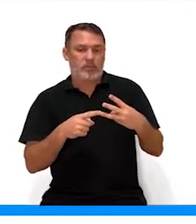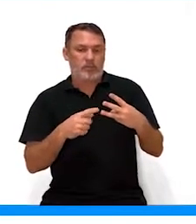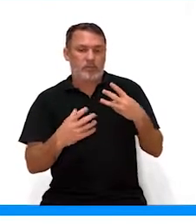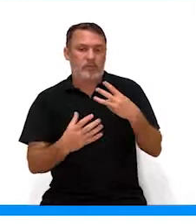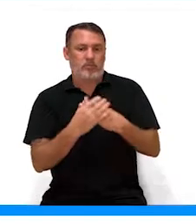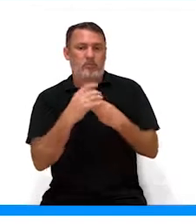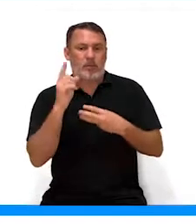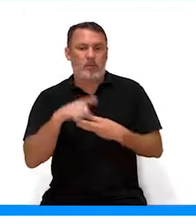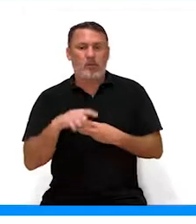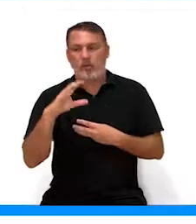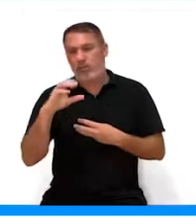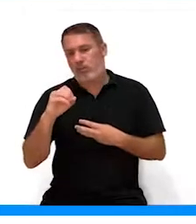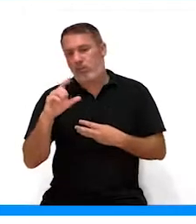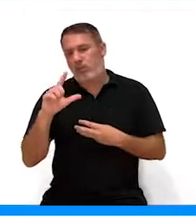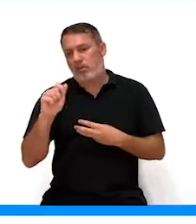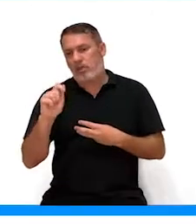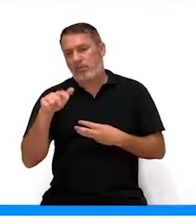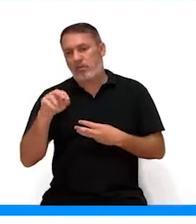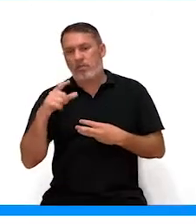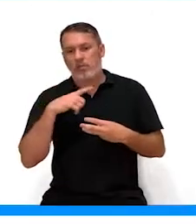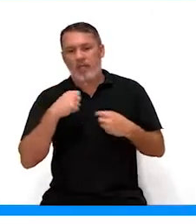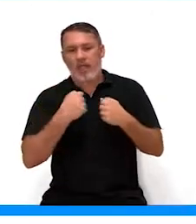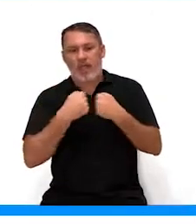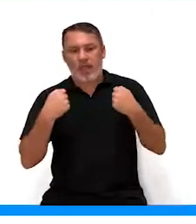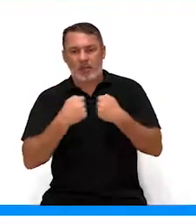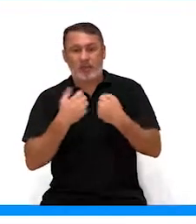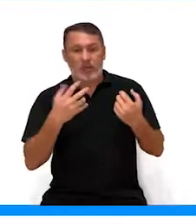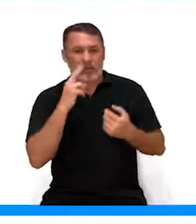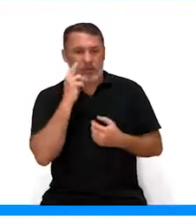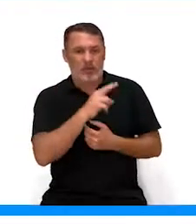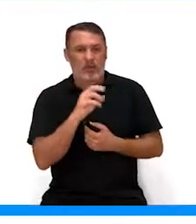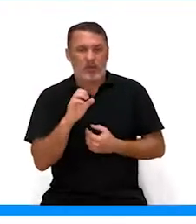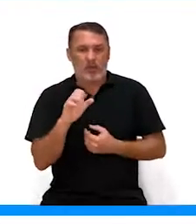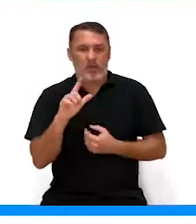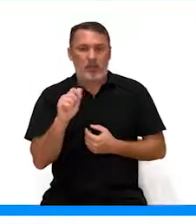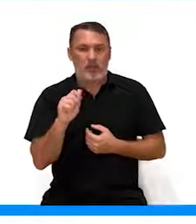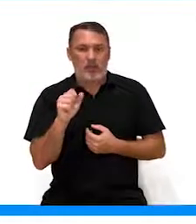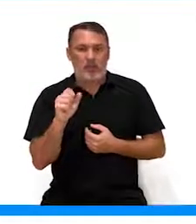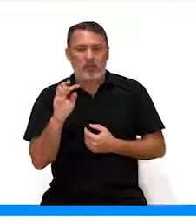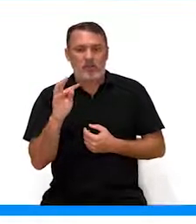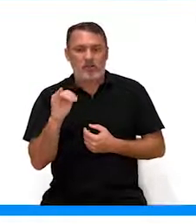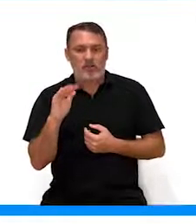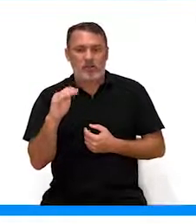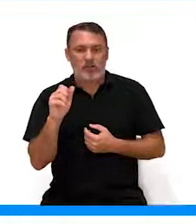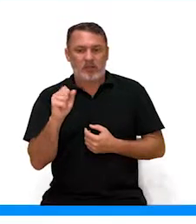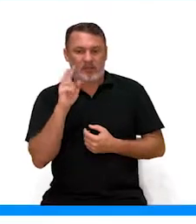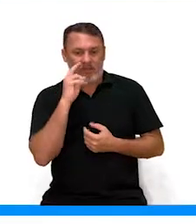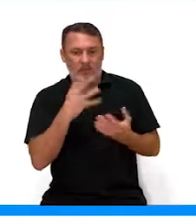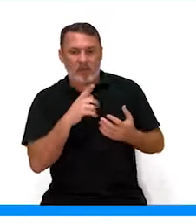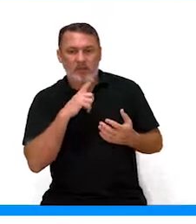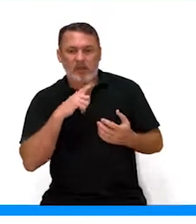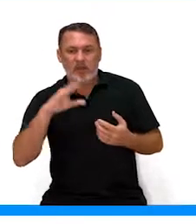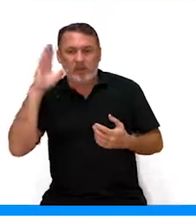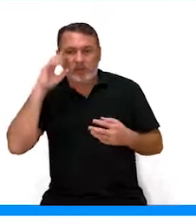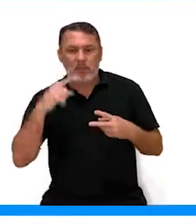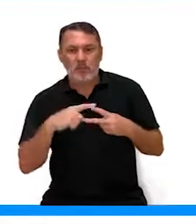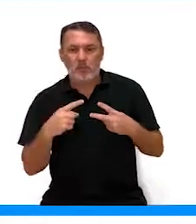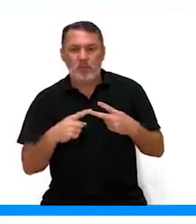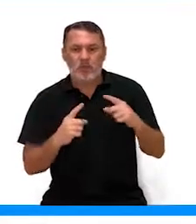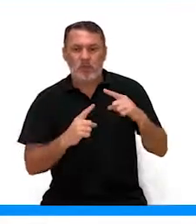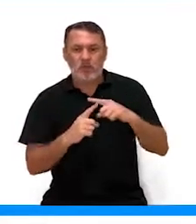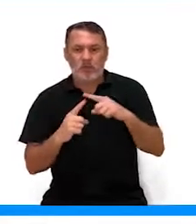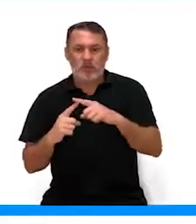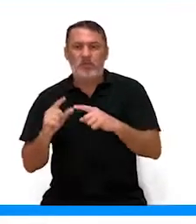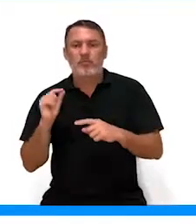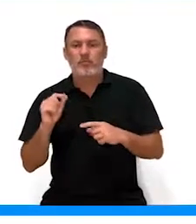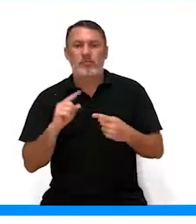Dos 3 tipos que a gente tem, essas são as colágenas. Tem as elásticas, que a gente vai ver agora, que são formadas